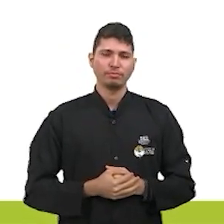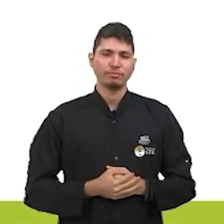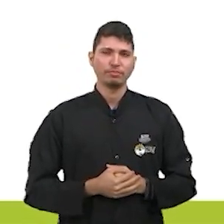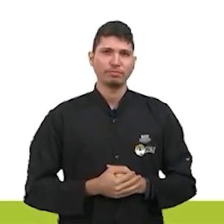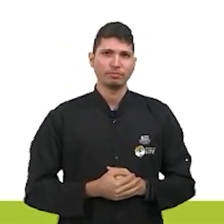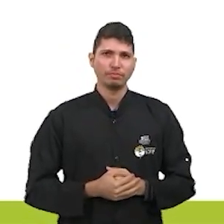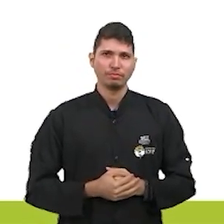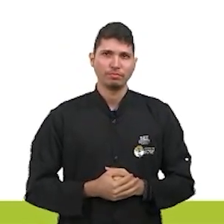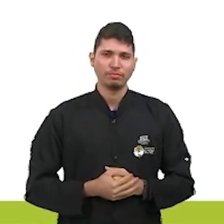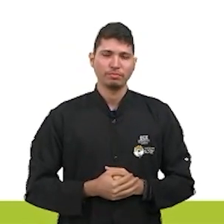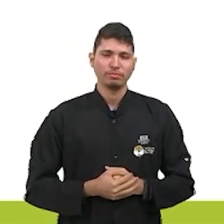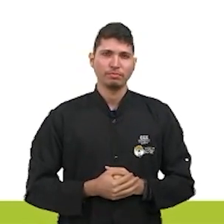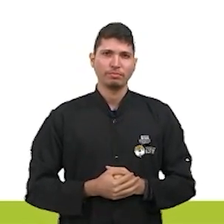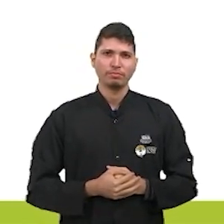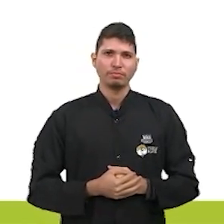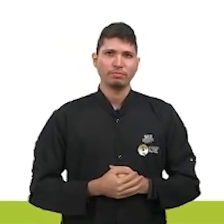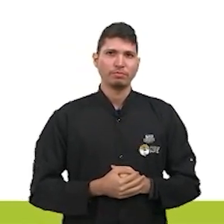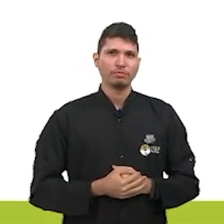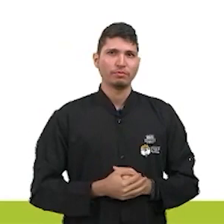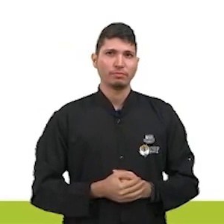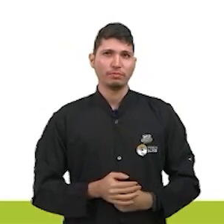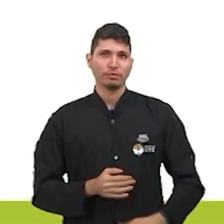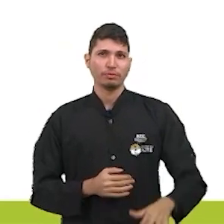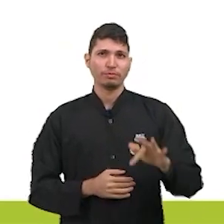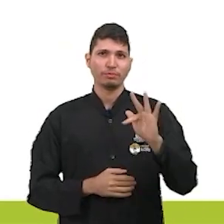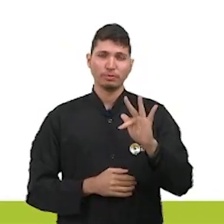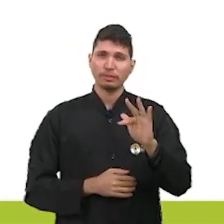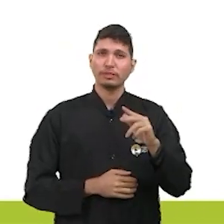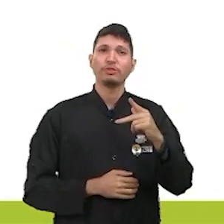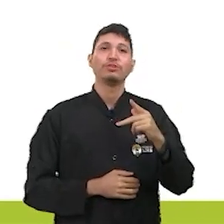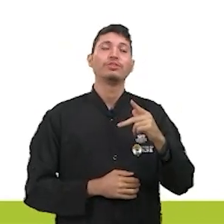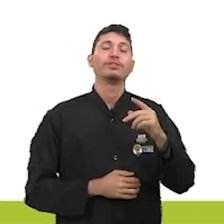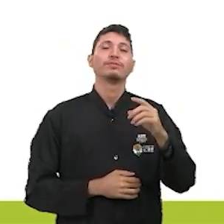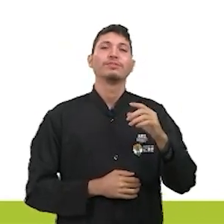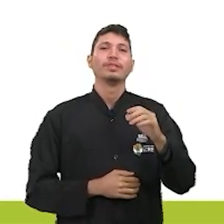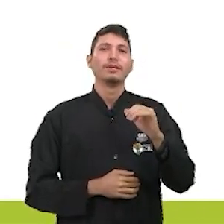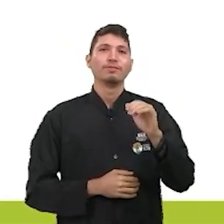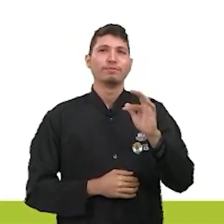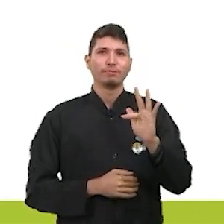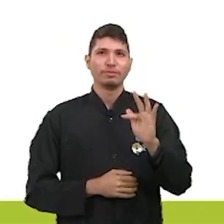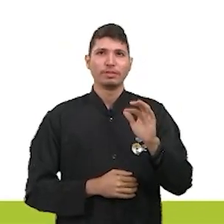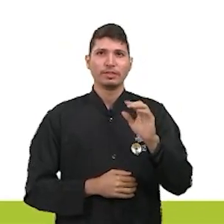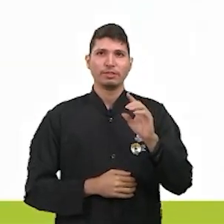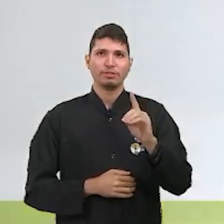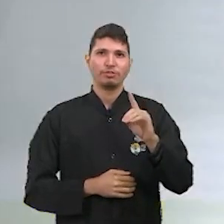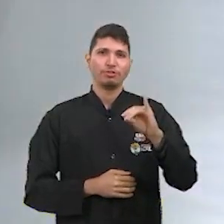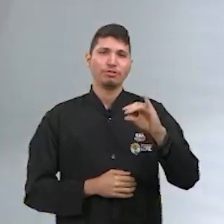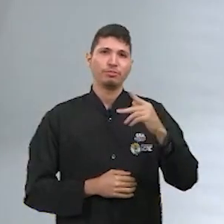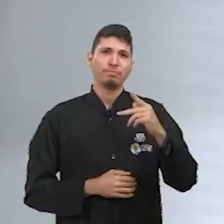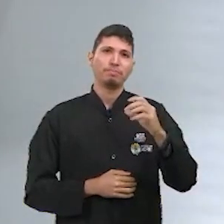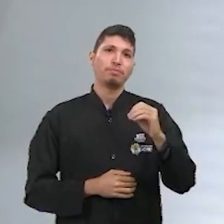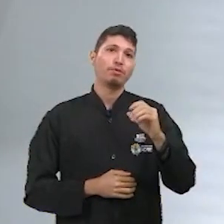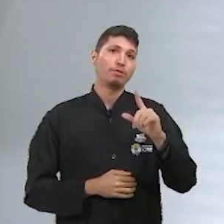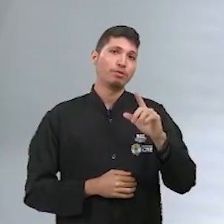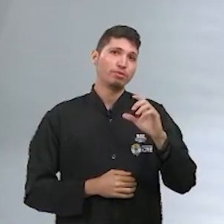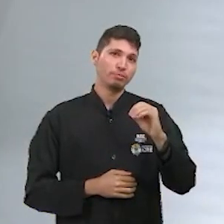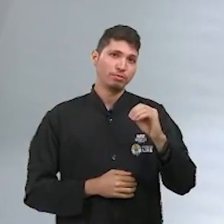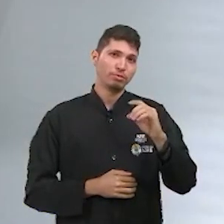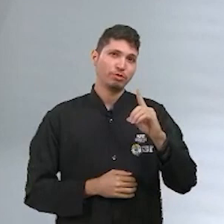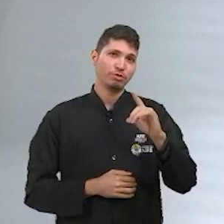análise. Forças dipolo-dipolo. Forças dipolo-dipolo. Vocês viram que a palavra aí dipolo-dipolo ela